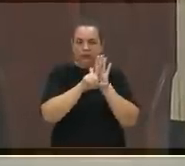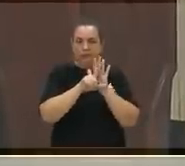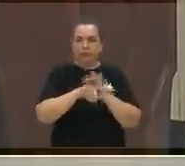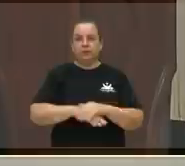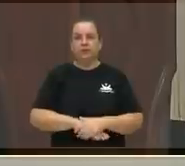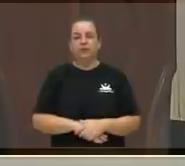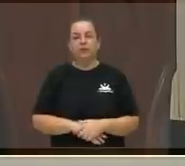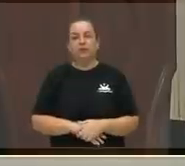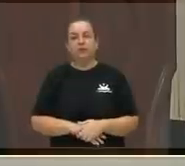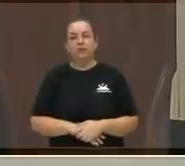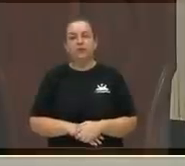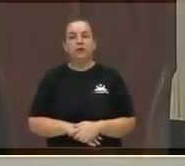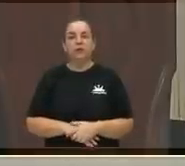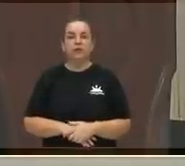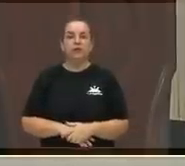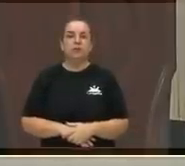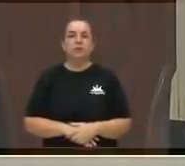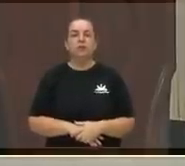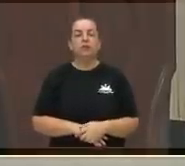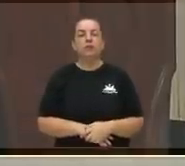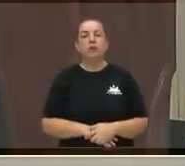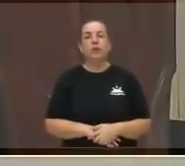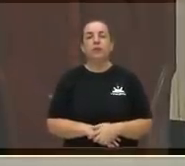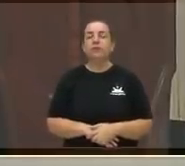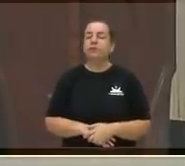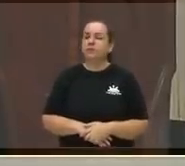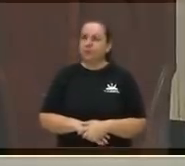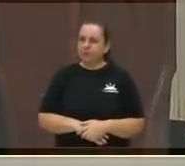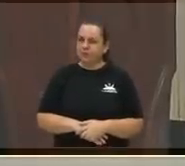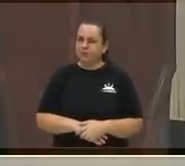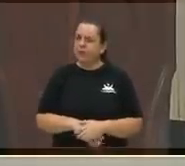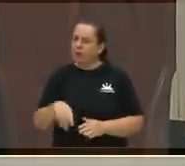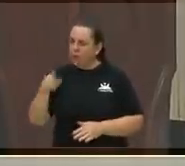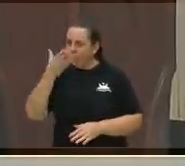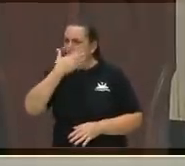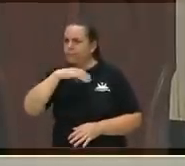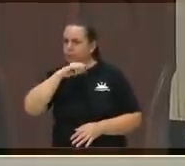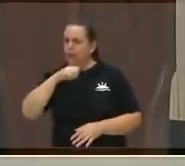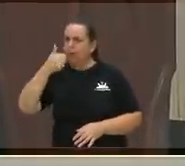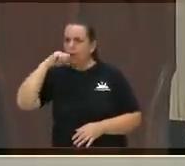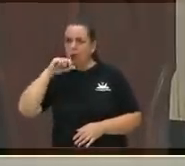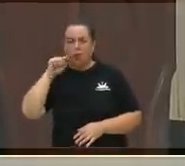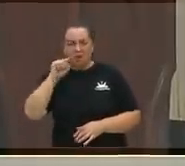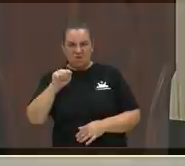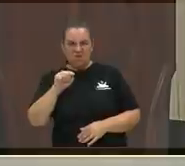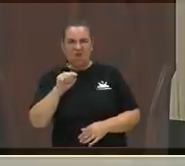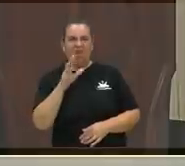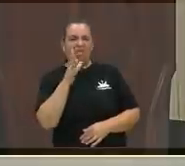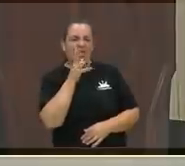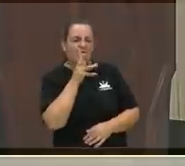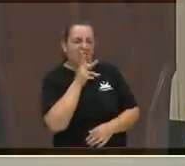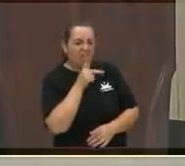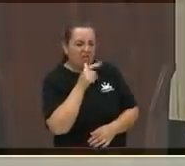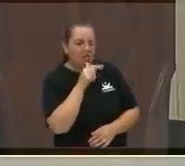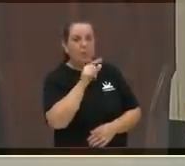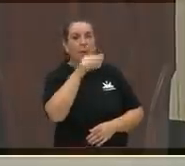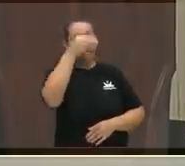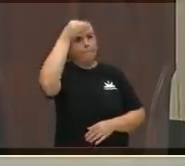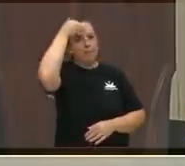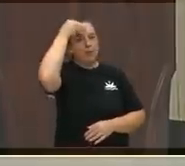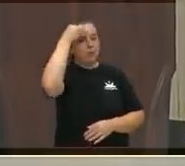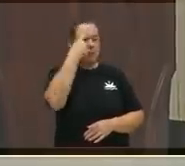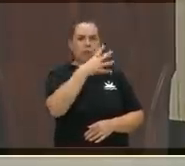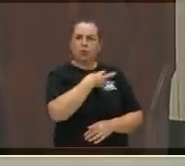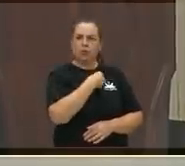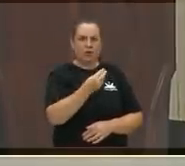por acaso pai se fosse protelou mãe o batismo dos seus filhos e